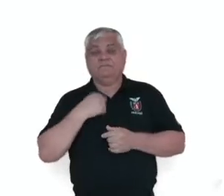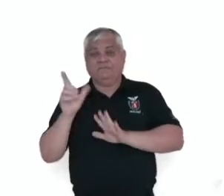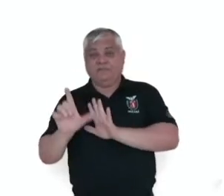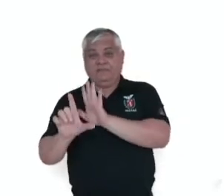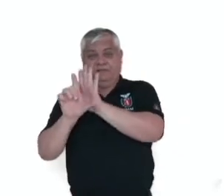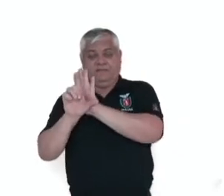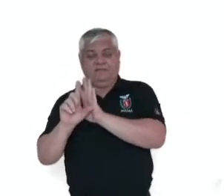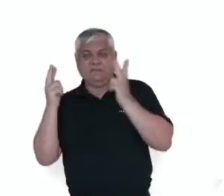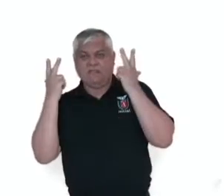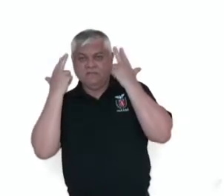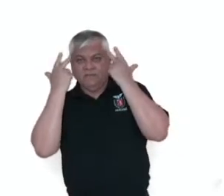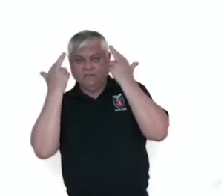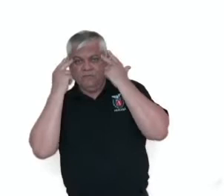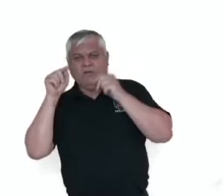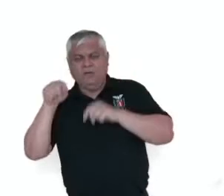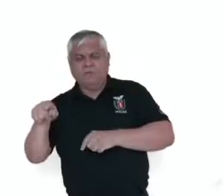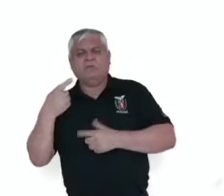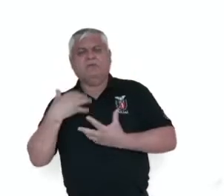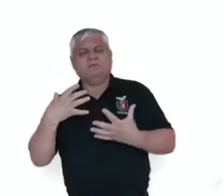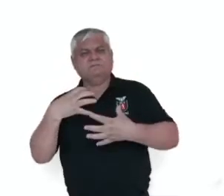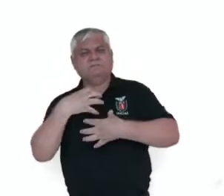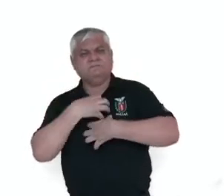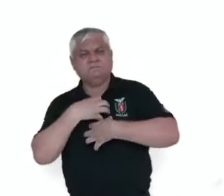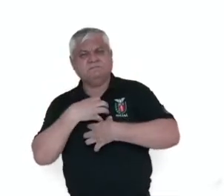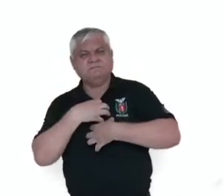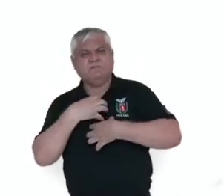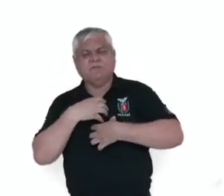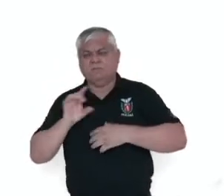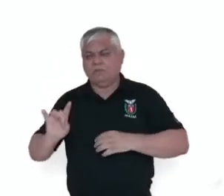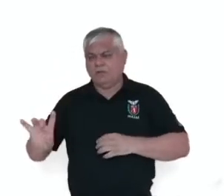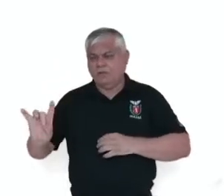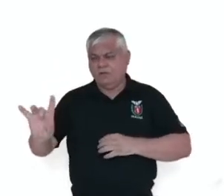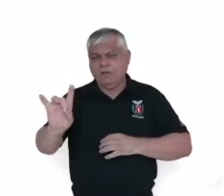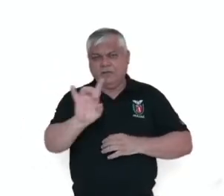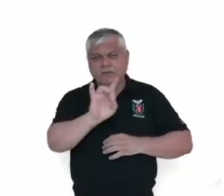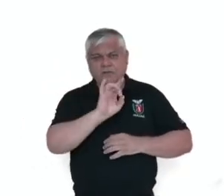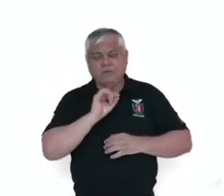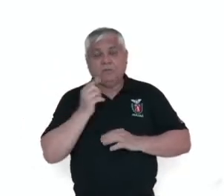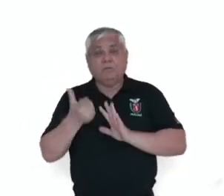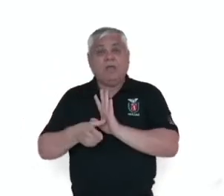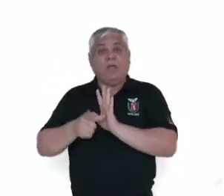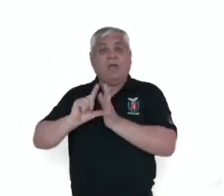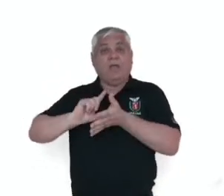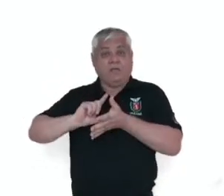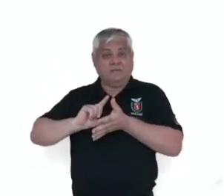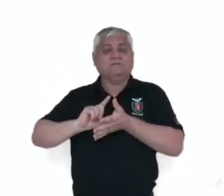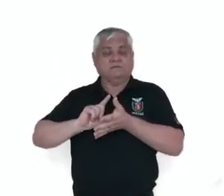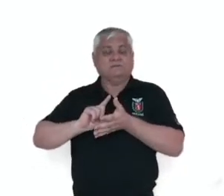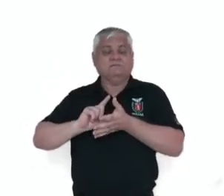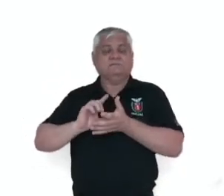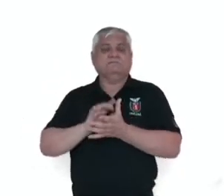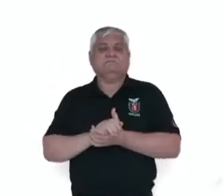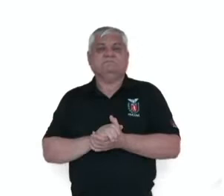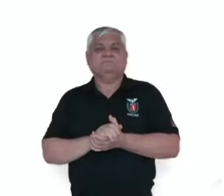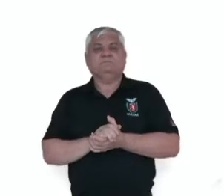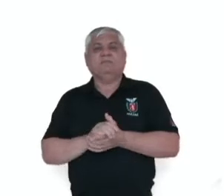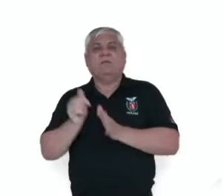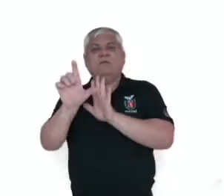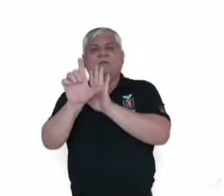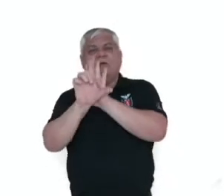leis naturais são um sentimento de cada ser antes da vida em sociedade. As